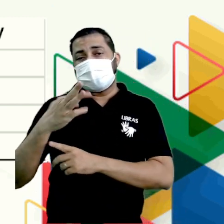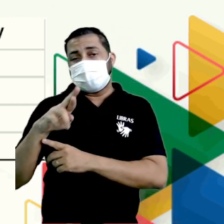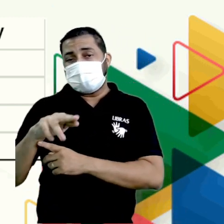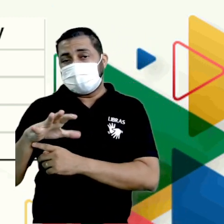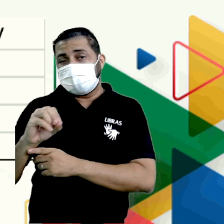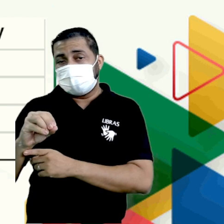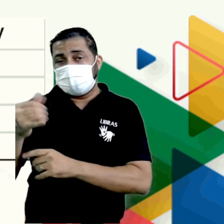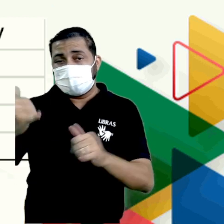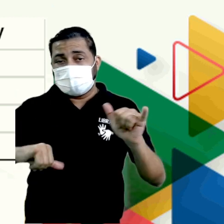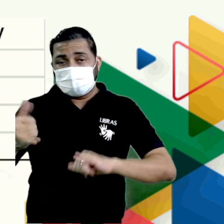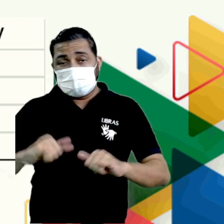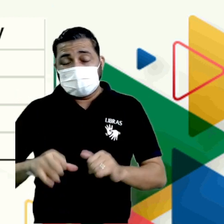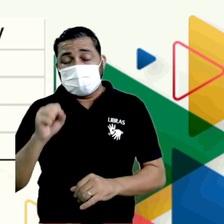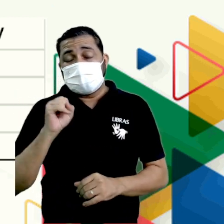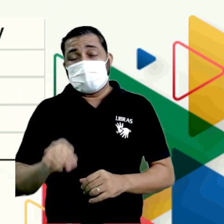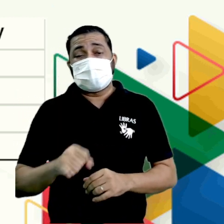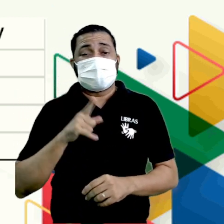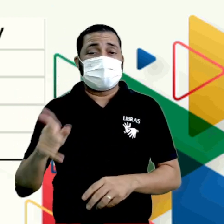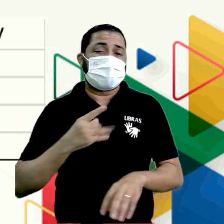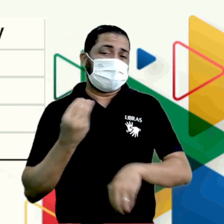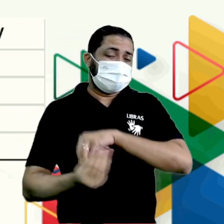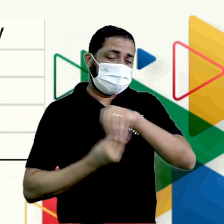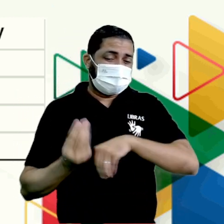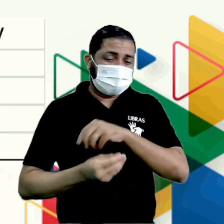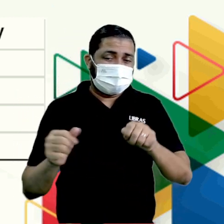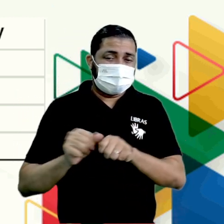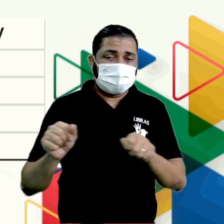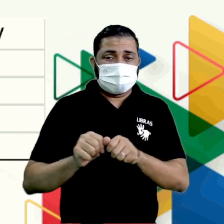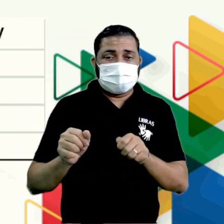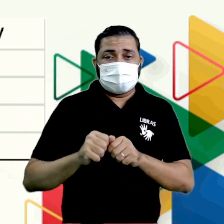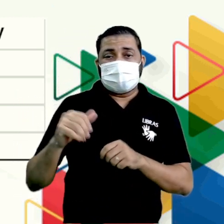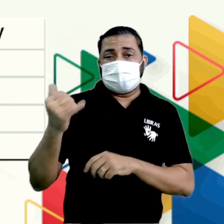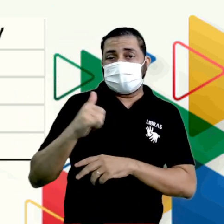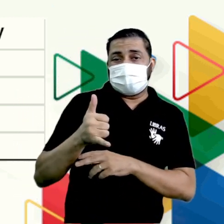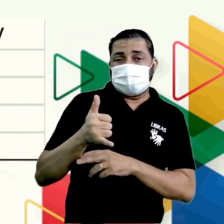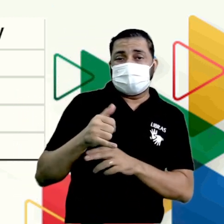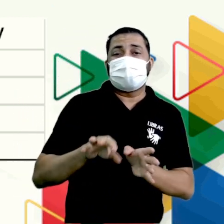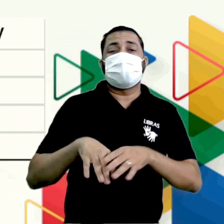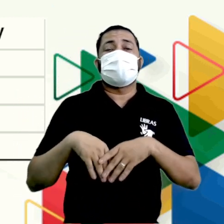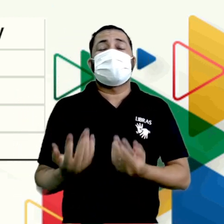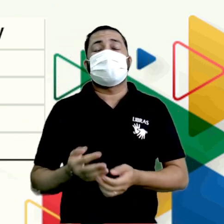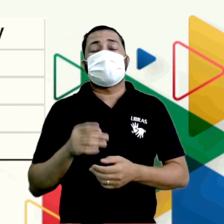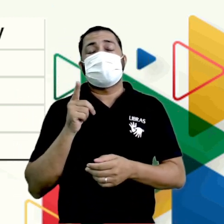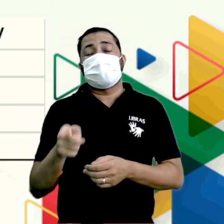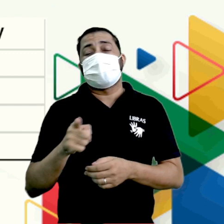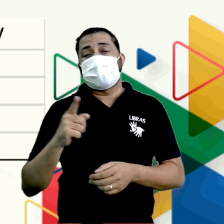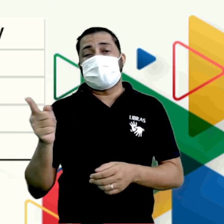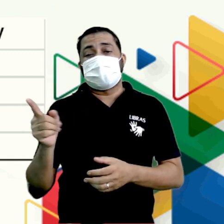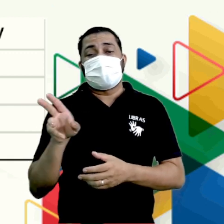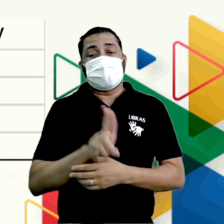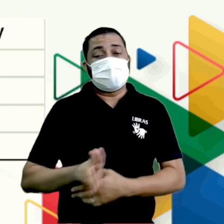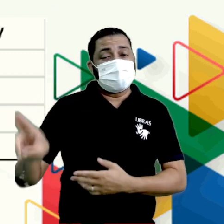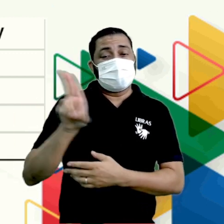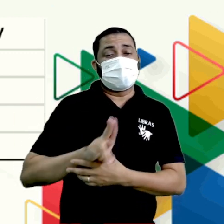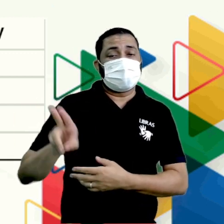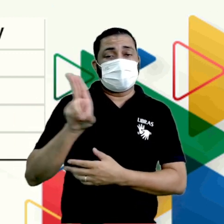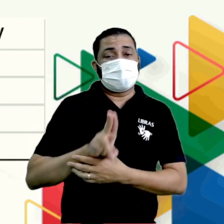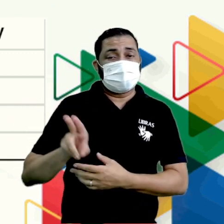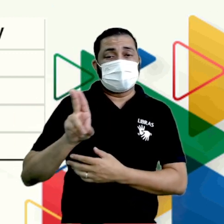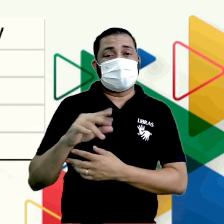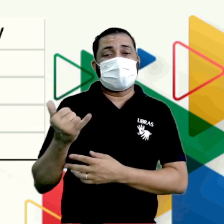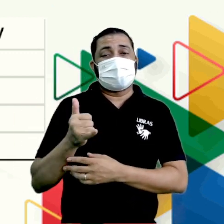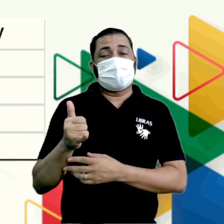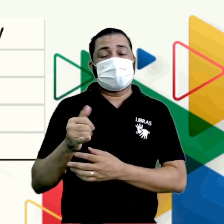para ser mais exato, se a reação produz energia quando ocorre ou se ela consome energia quando